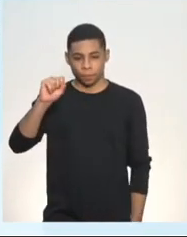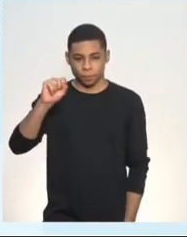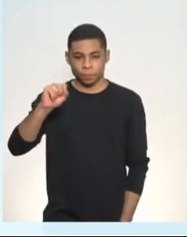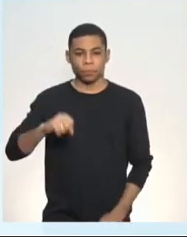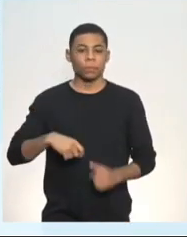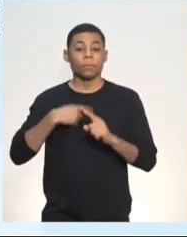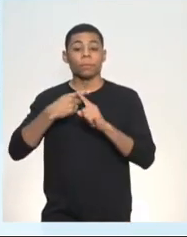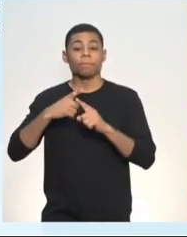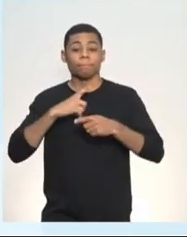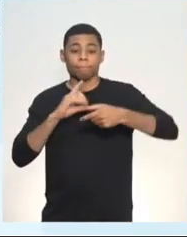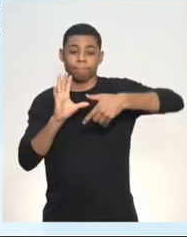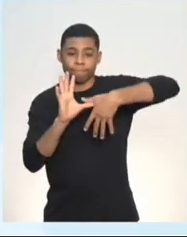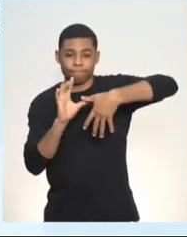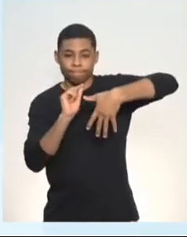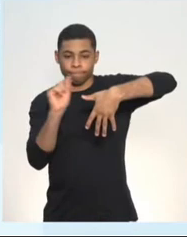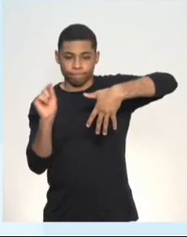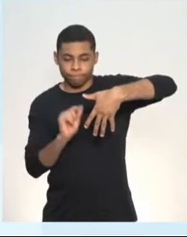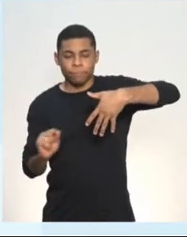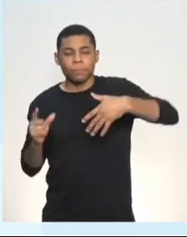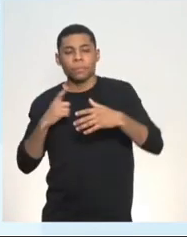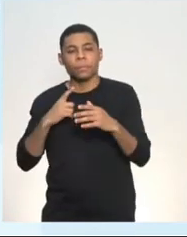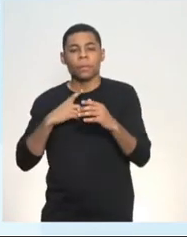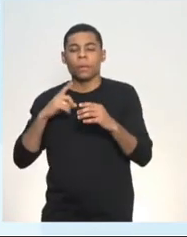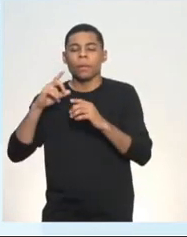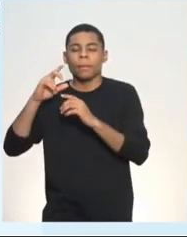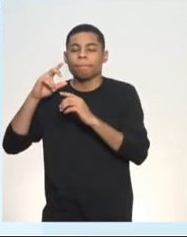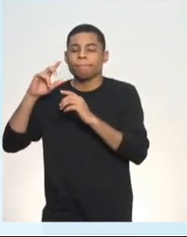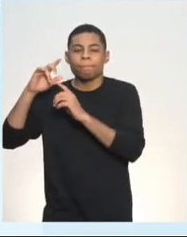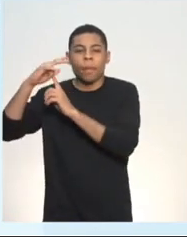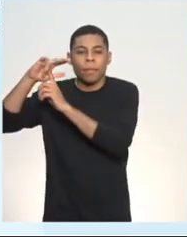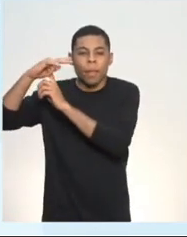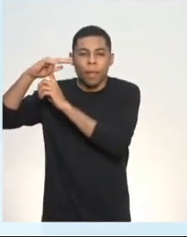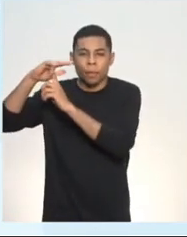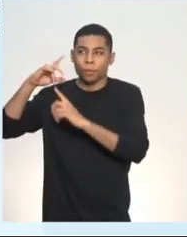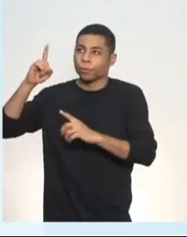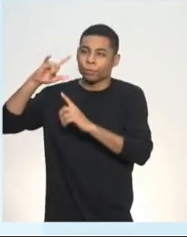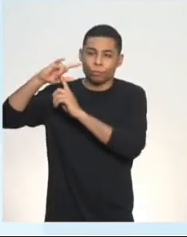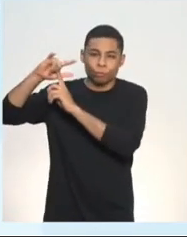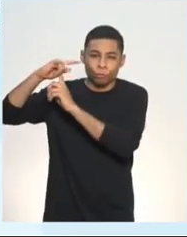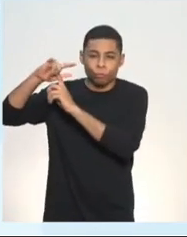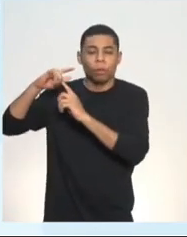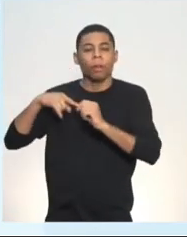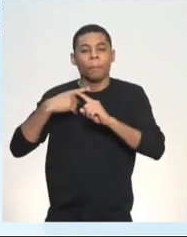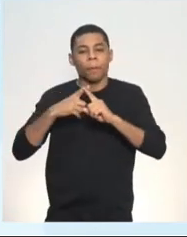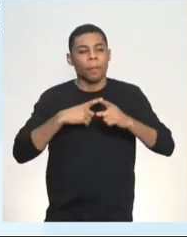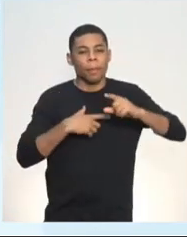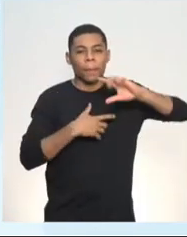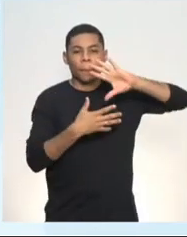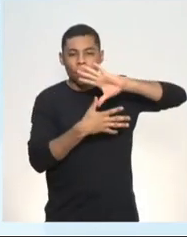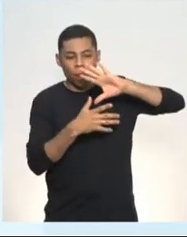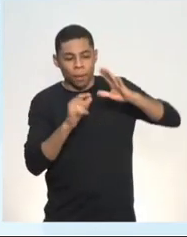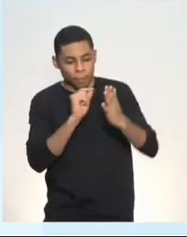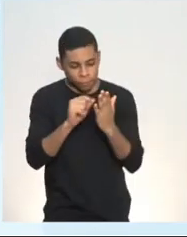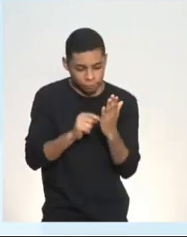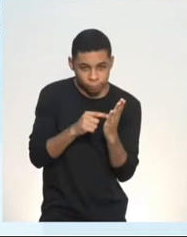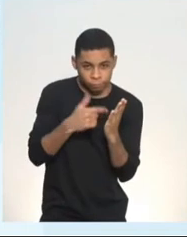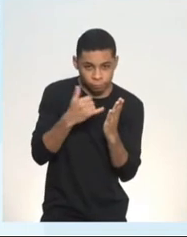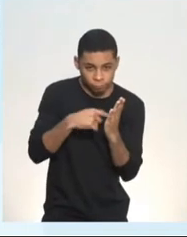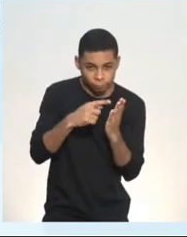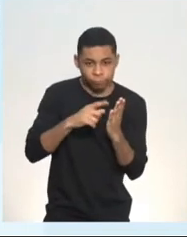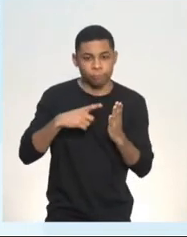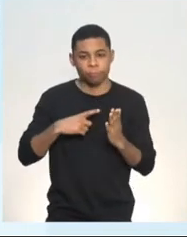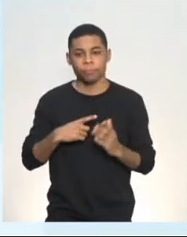digital, e relacionar com a produção, imagens de satélite e mapas digitais, entre outros.